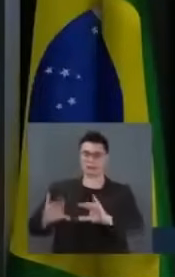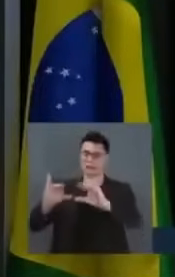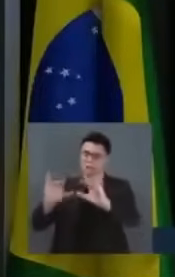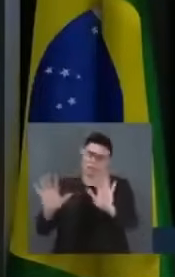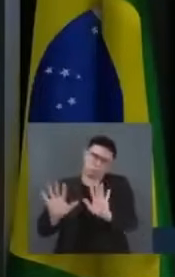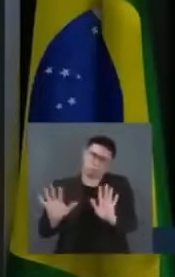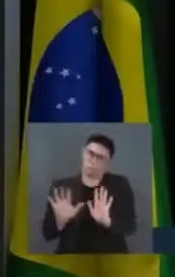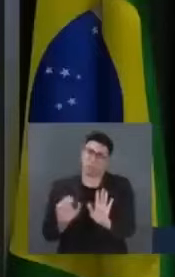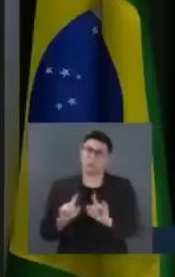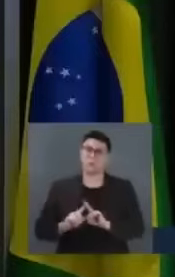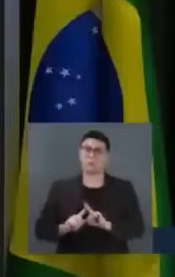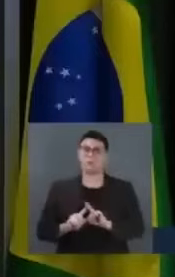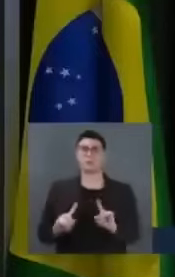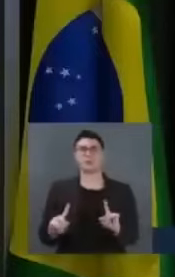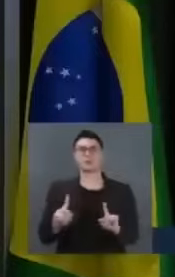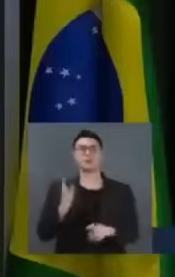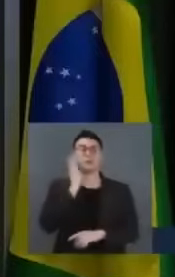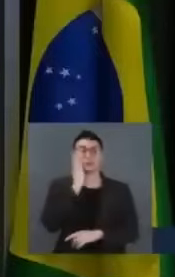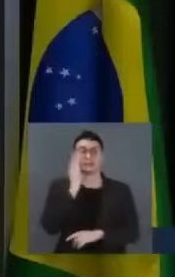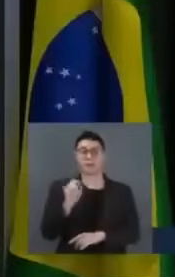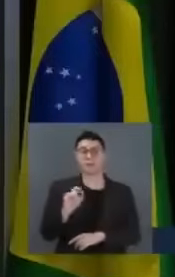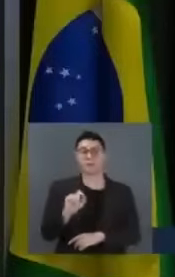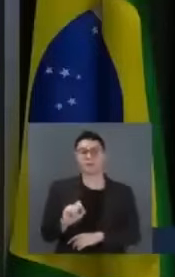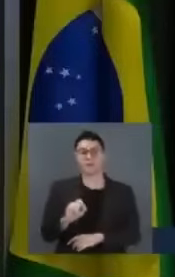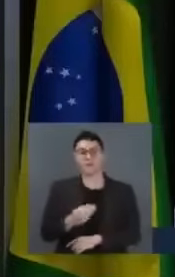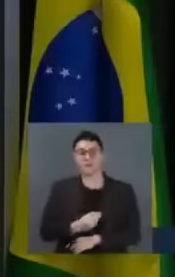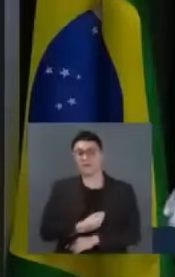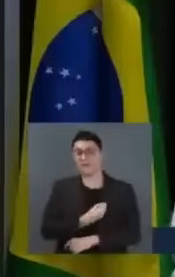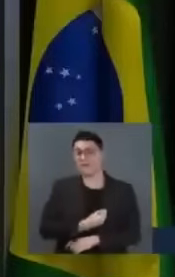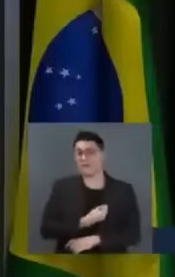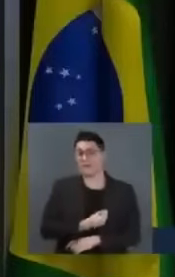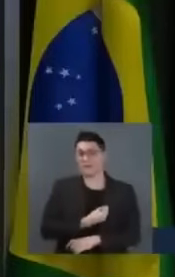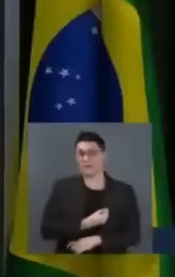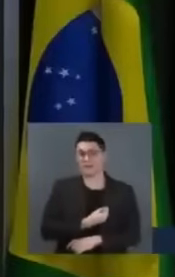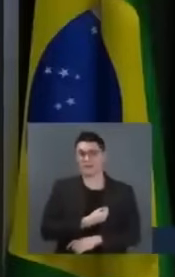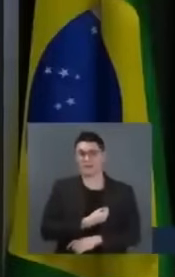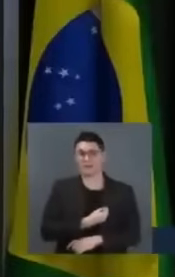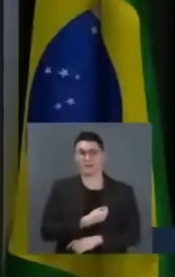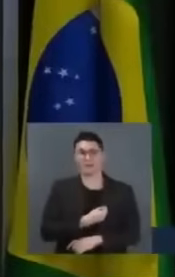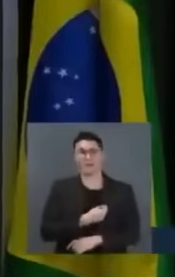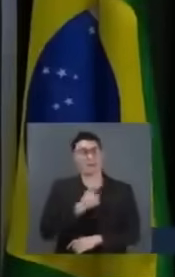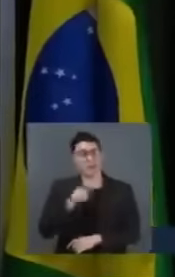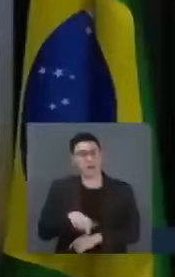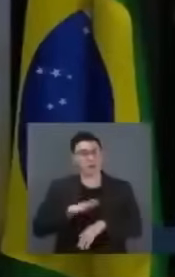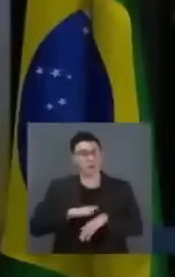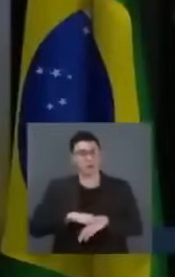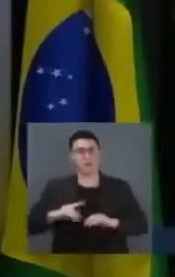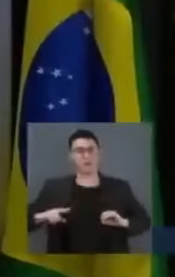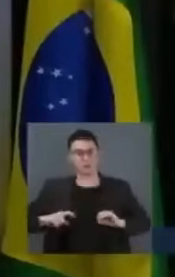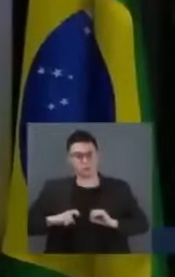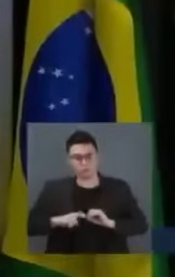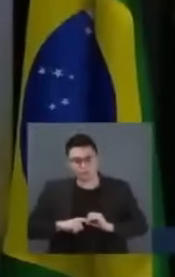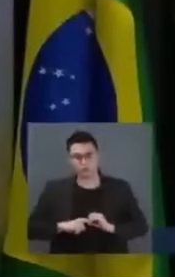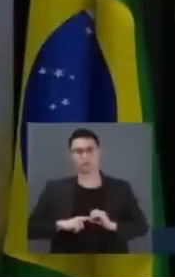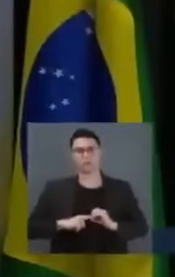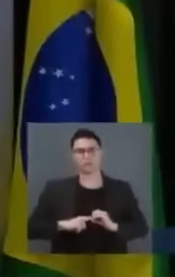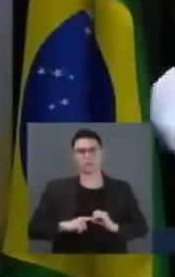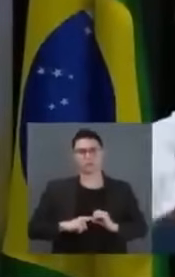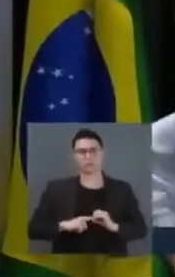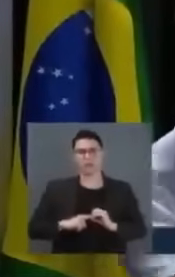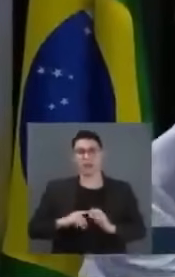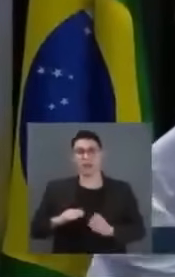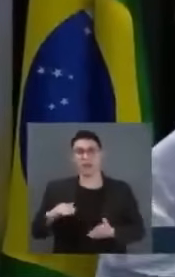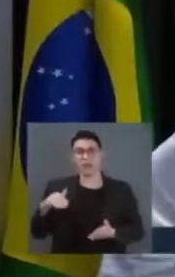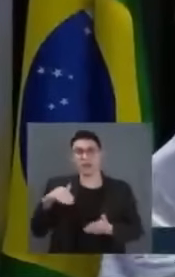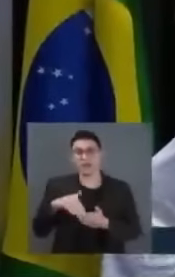médica, mas sabe-se que a vida, desde a concepção. Então, quer dizer que até um dia